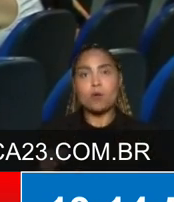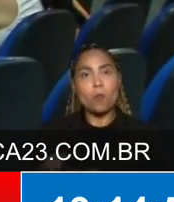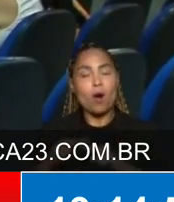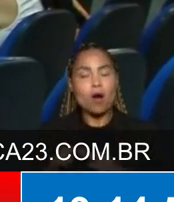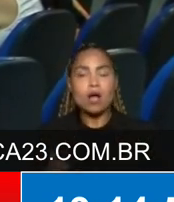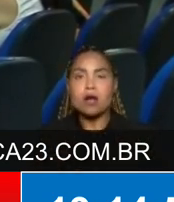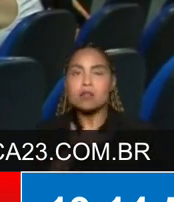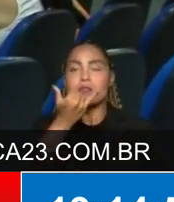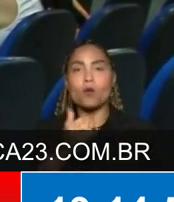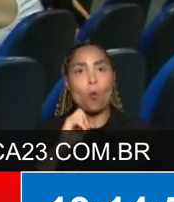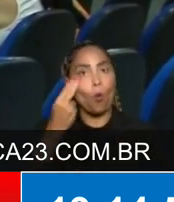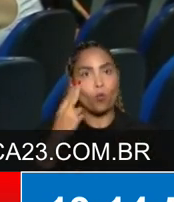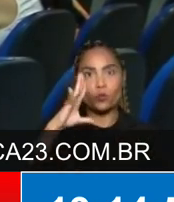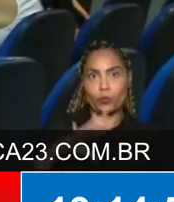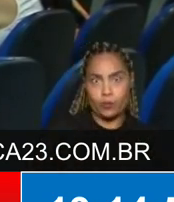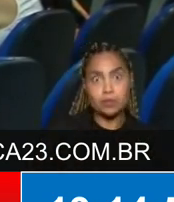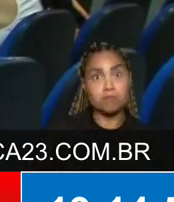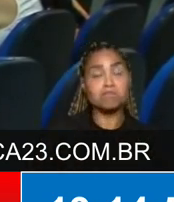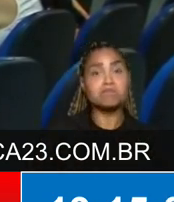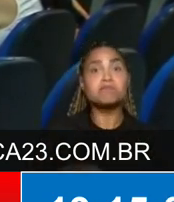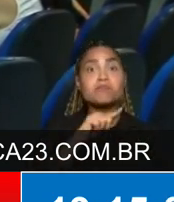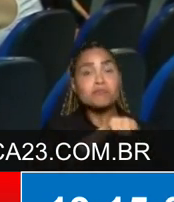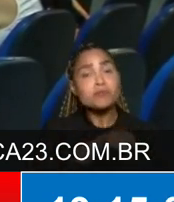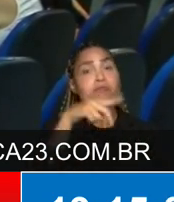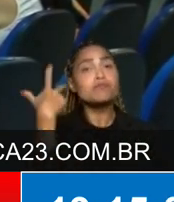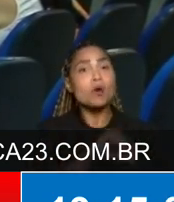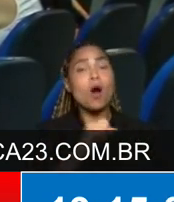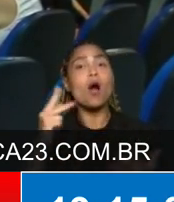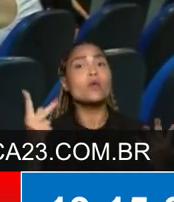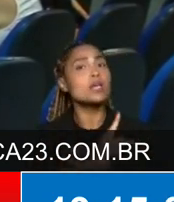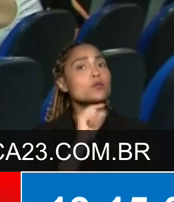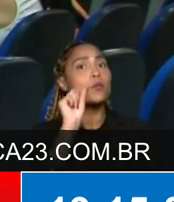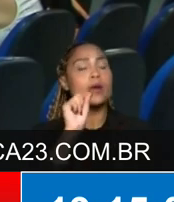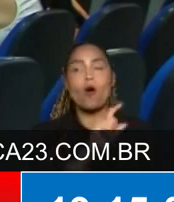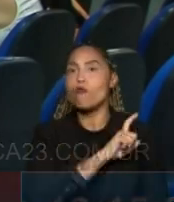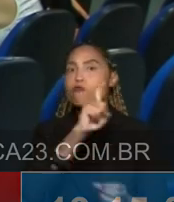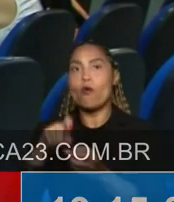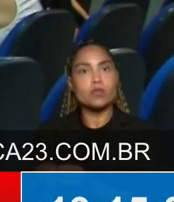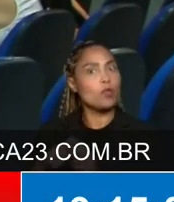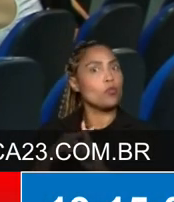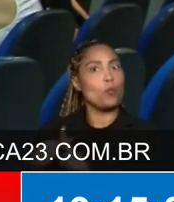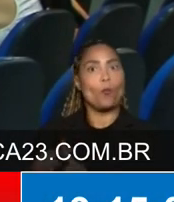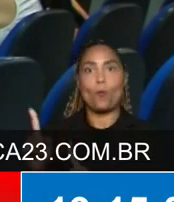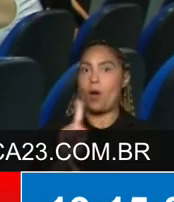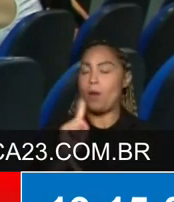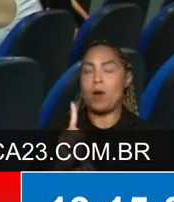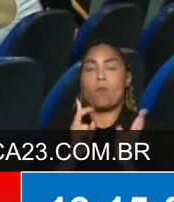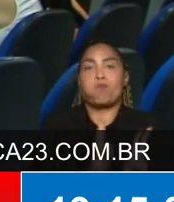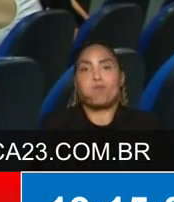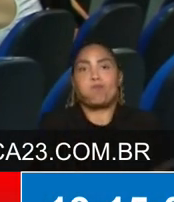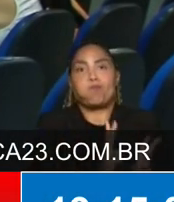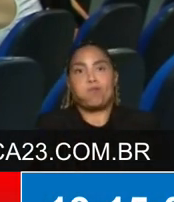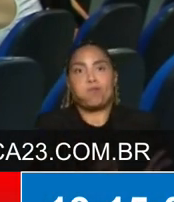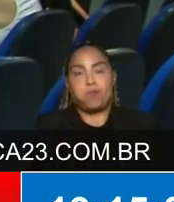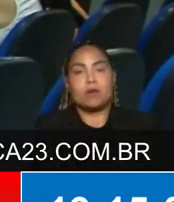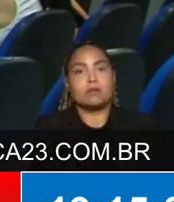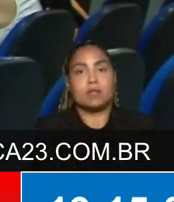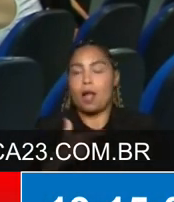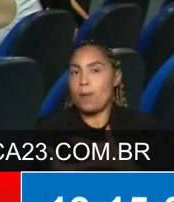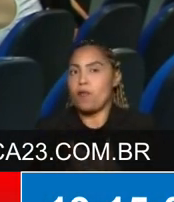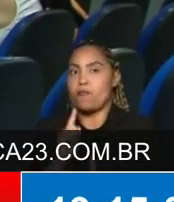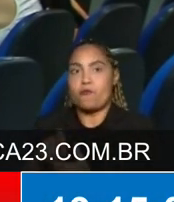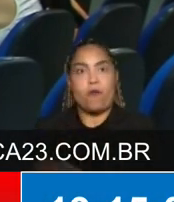acidente ou por doença e que estão suscetíveis de não voltar mais de forma permanente. O objetivo